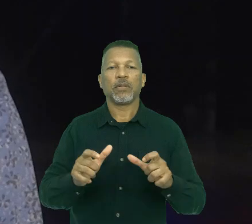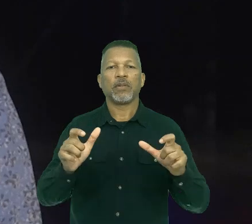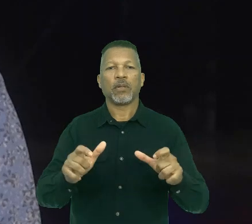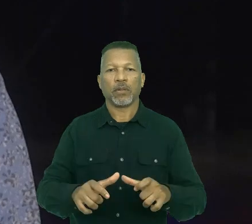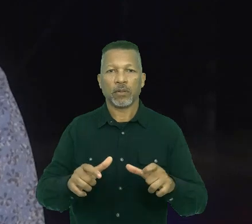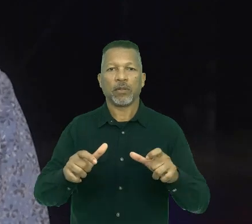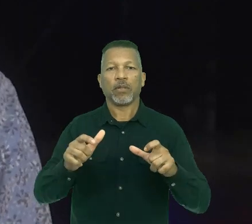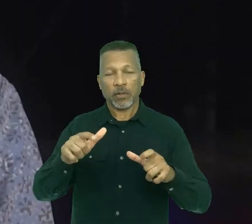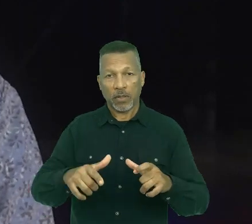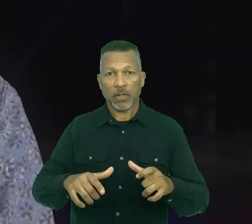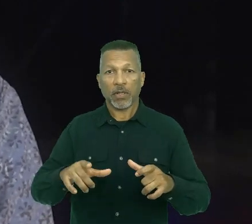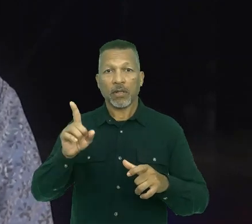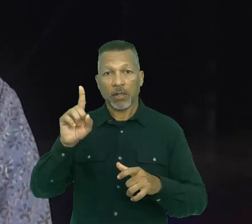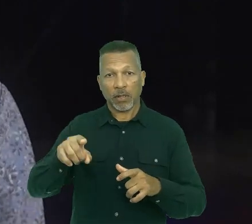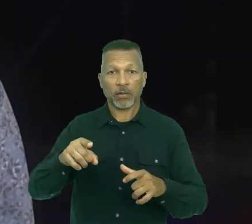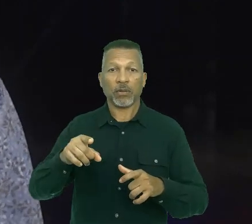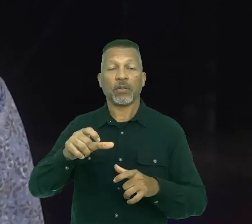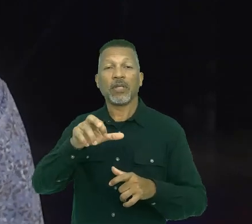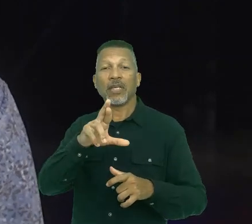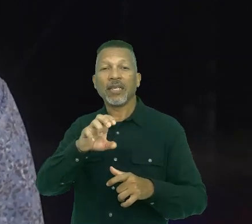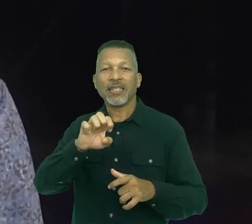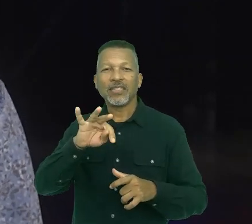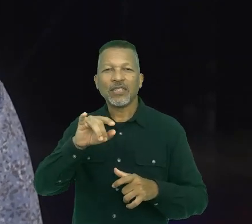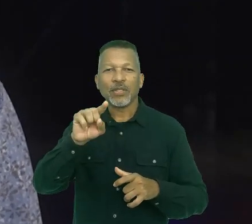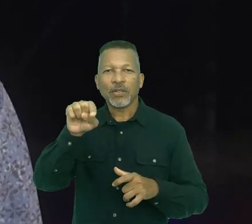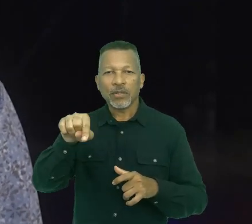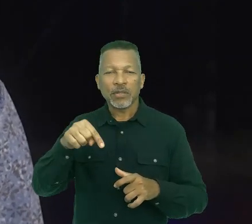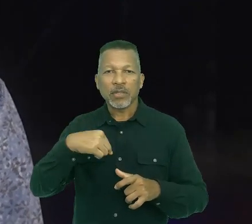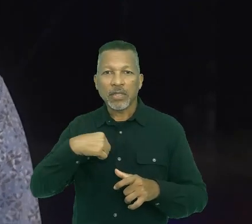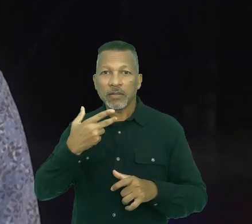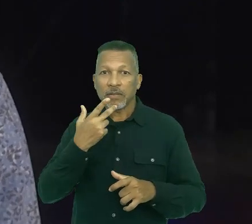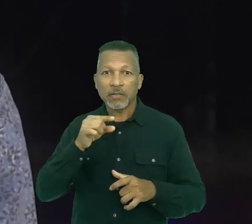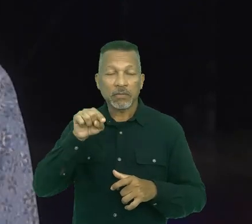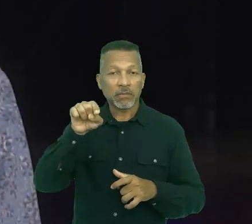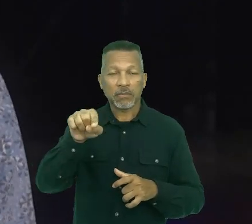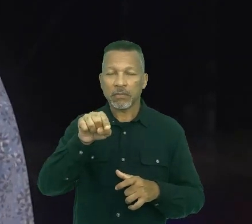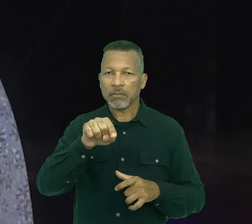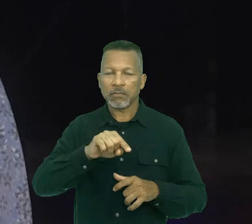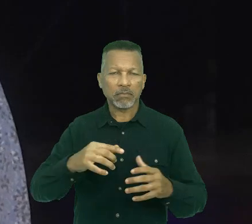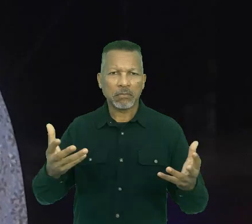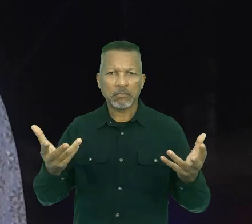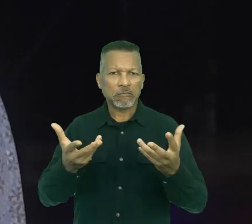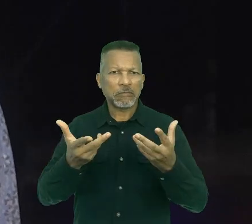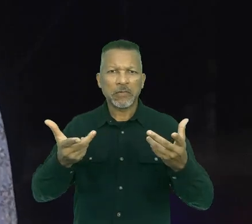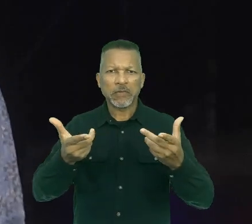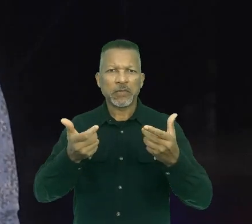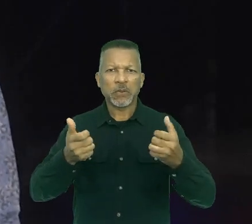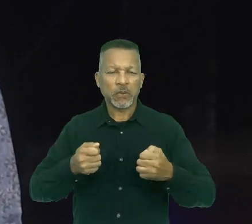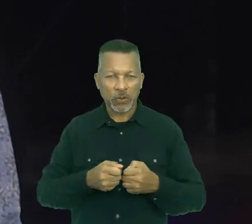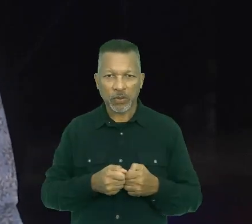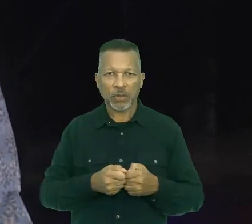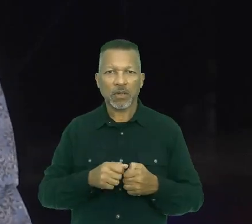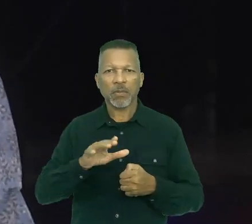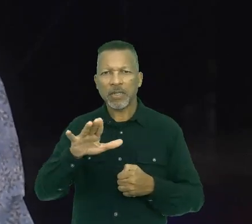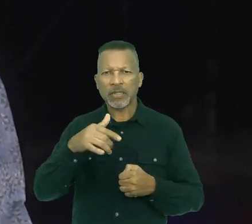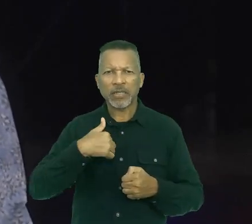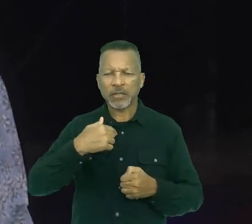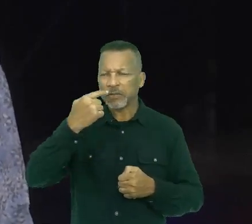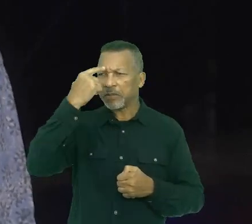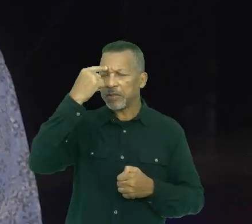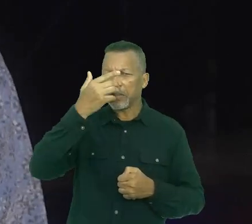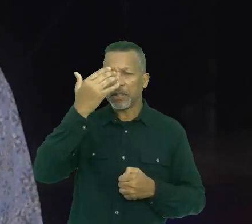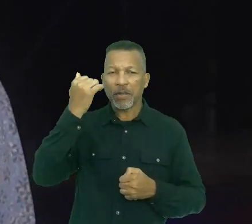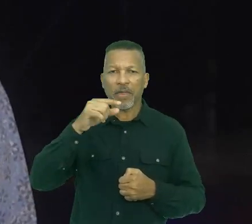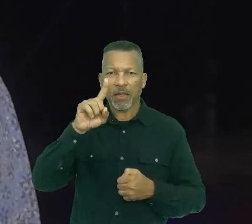Festival da Paz, lá no Bom Retiro. Você sabe que tinha isso? Que era maravilhoso. Fui uma vez. Se não me engano, eu fui até na